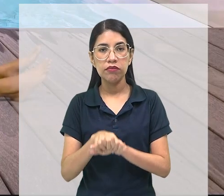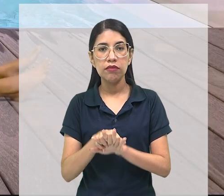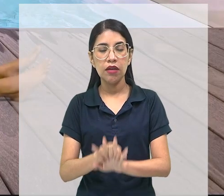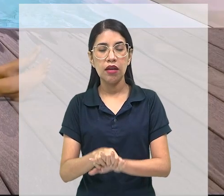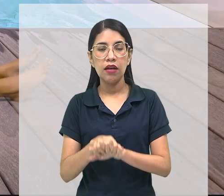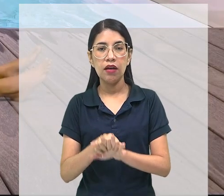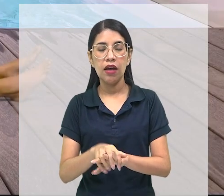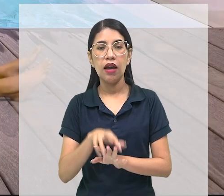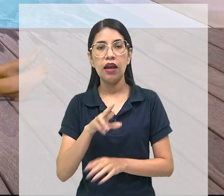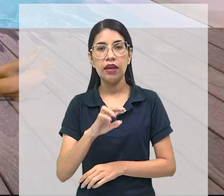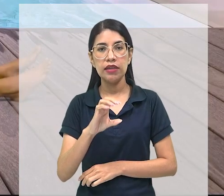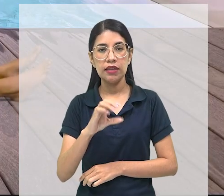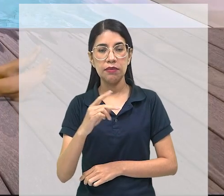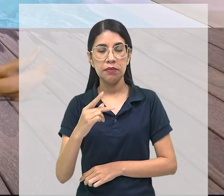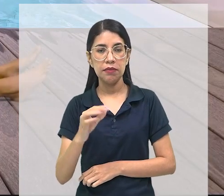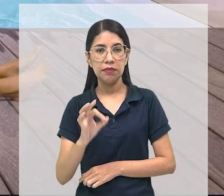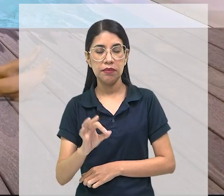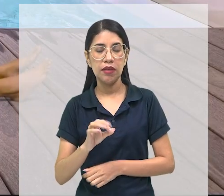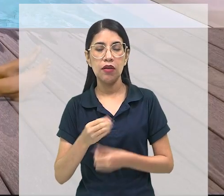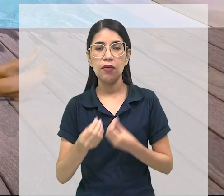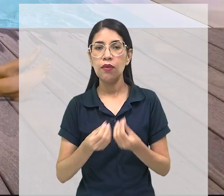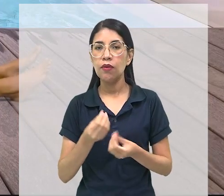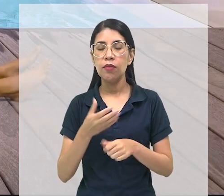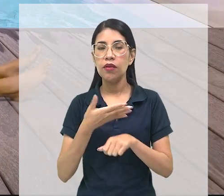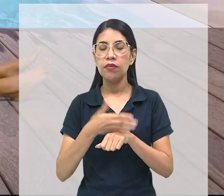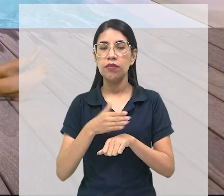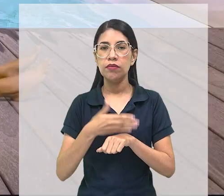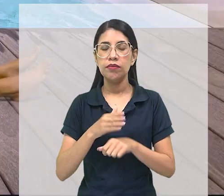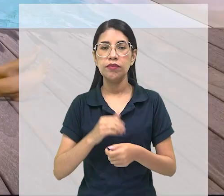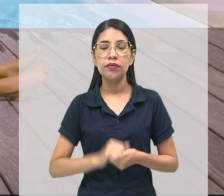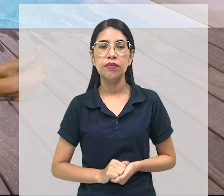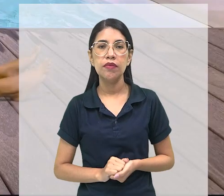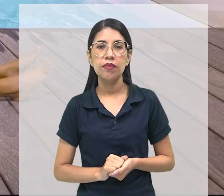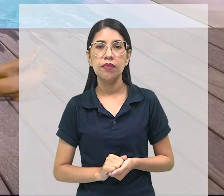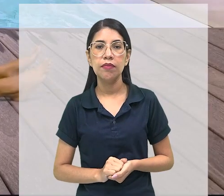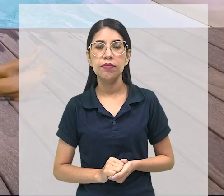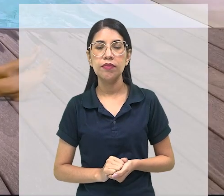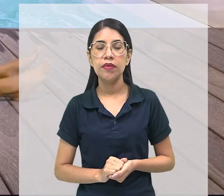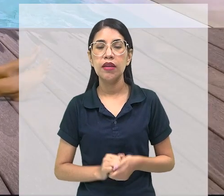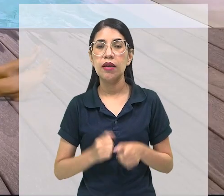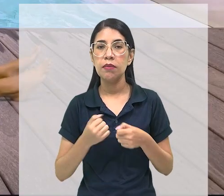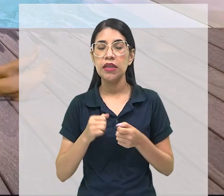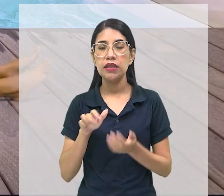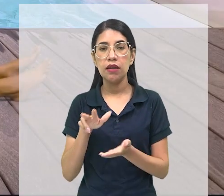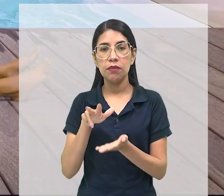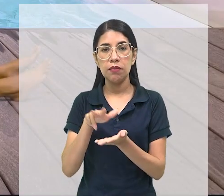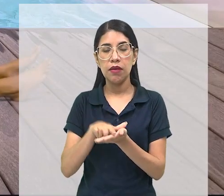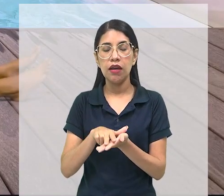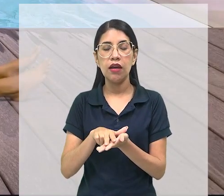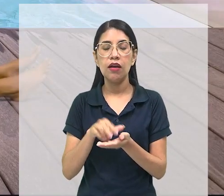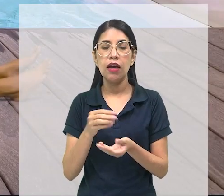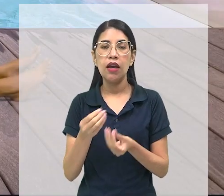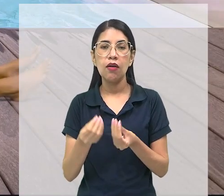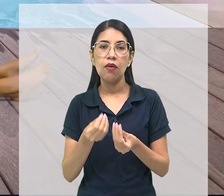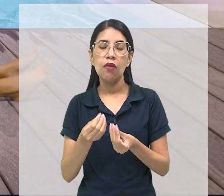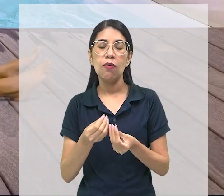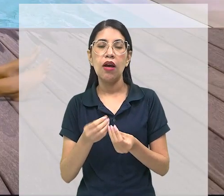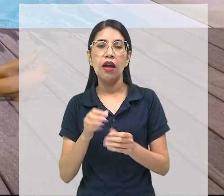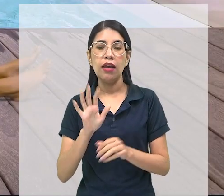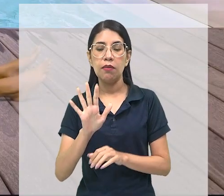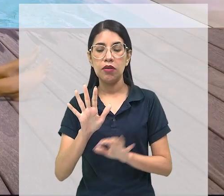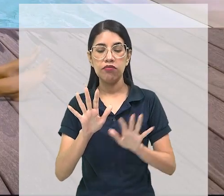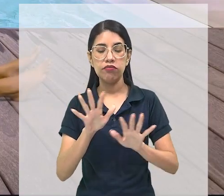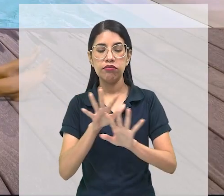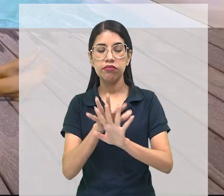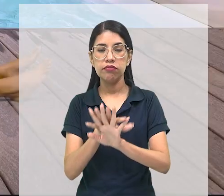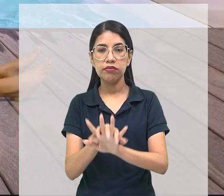ressuscitação cardiopulmonar. Como é que você vai fazer então? Você vai posicionar uma mão sobre a outra